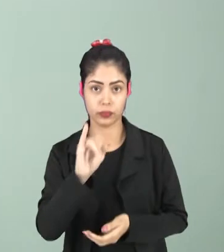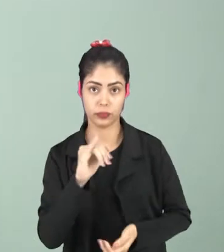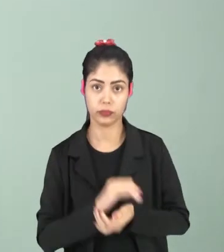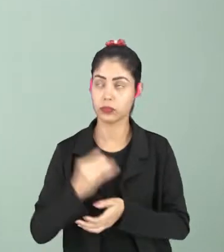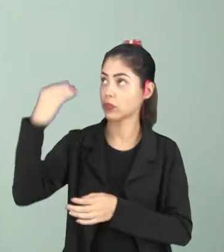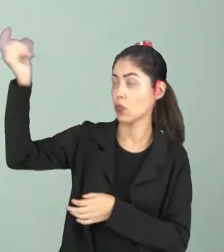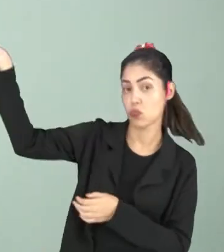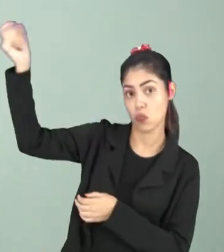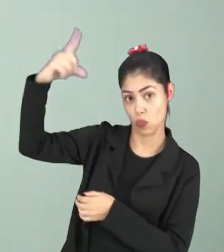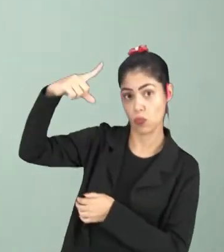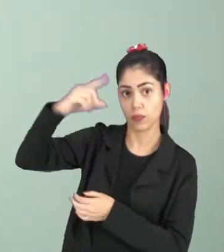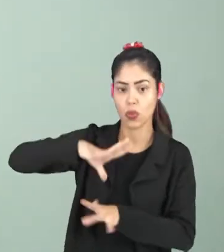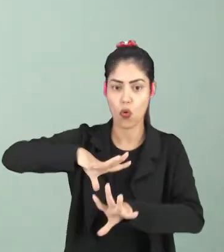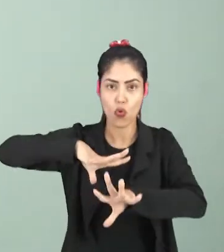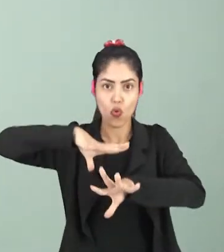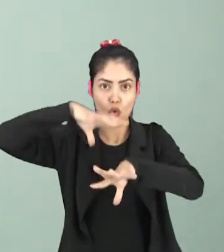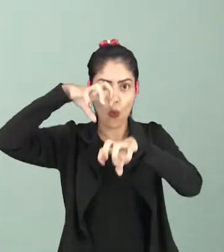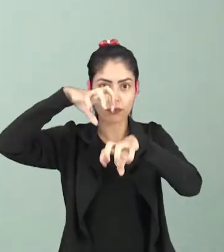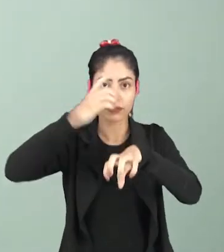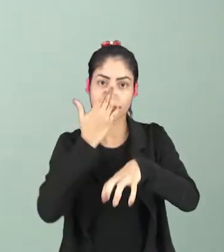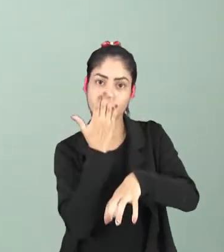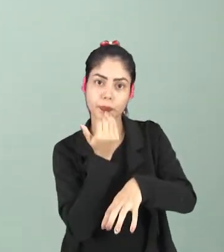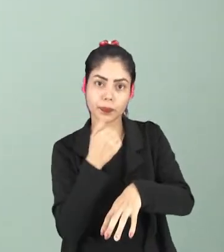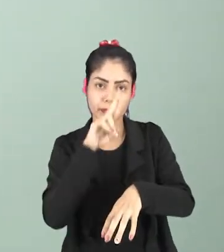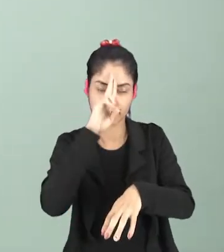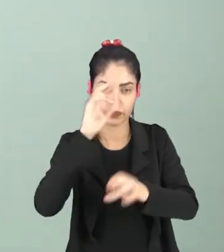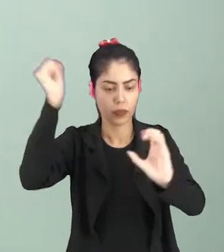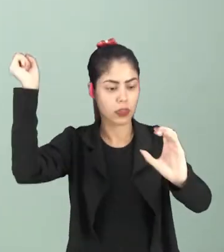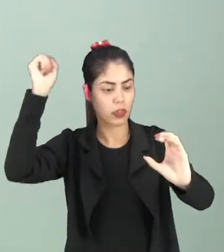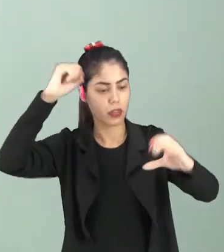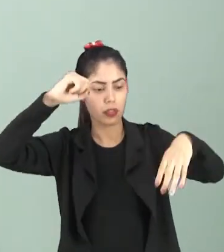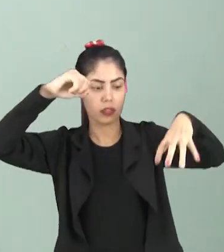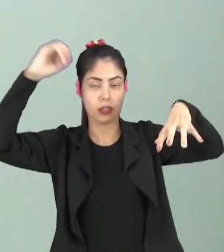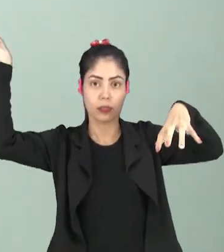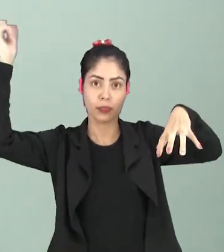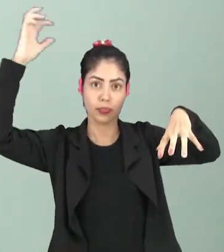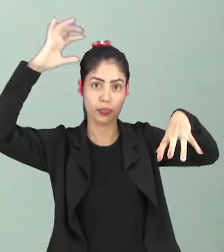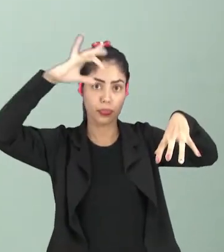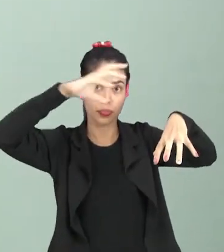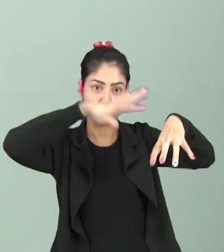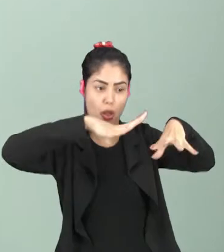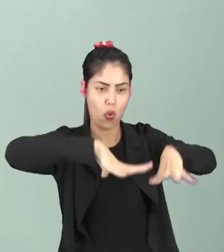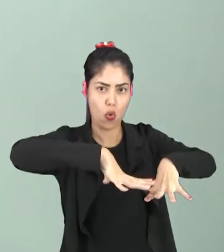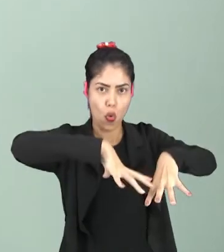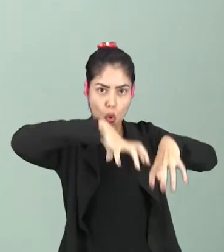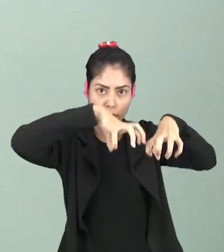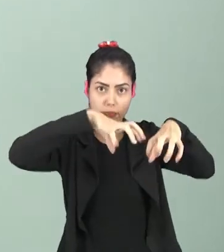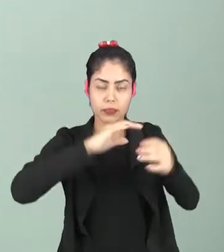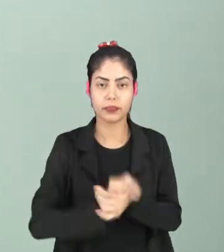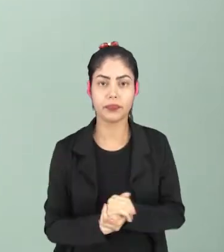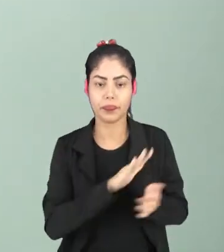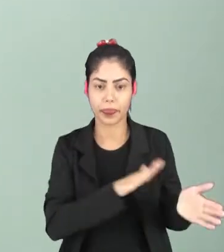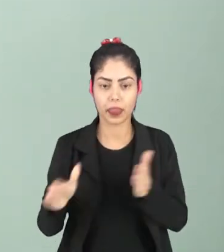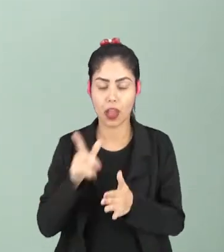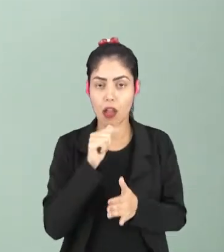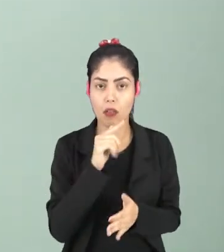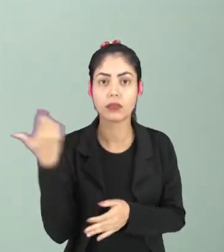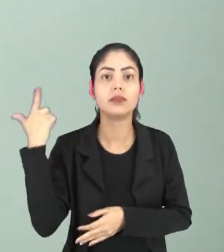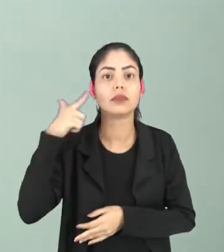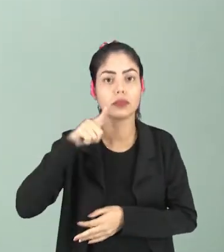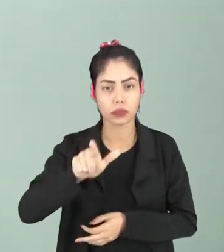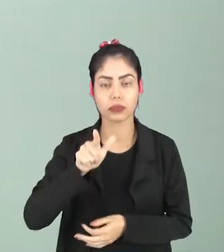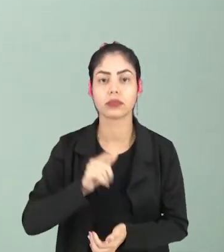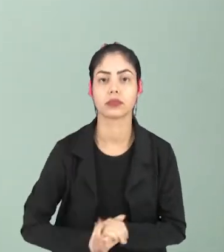foi o sol, né, a secagem do alimento no sol. Tá? Com a secagem, a retirada de uma parte de água, esse alimento consegue